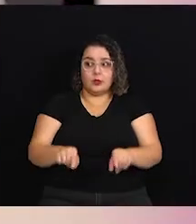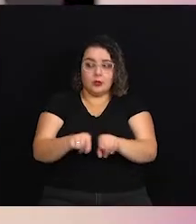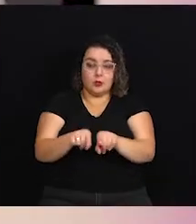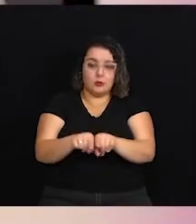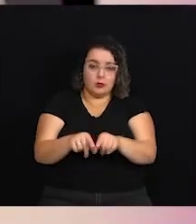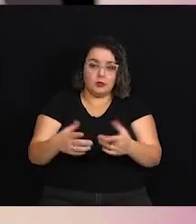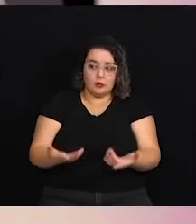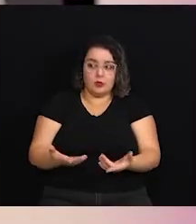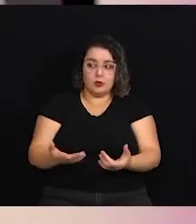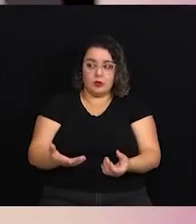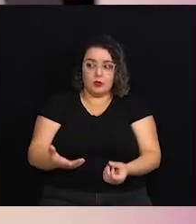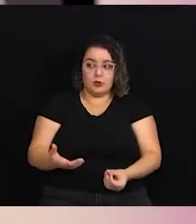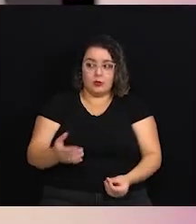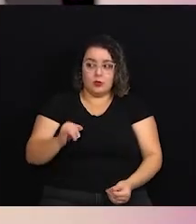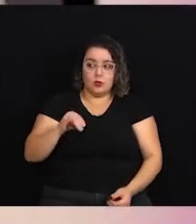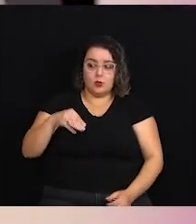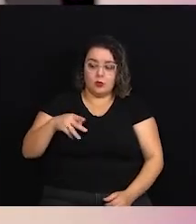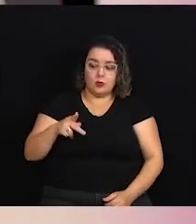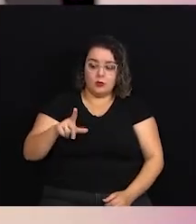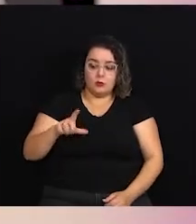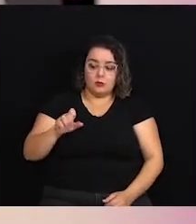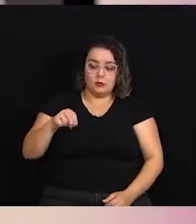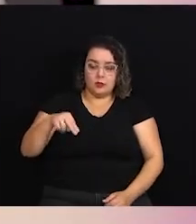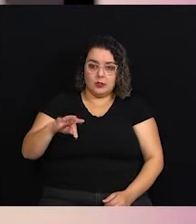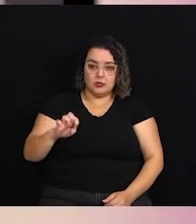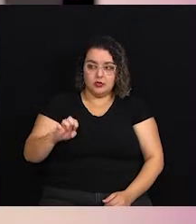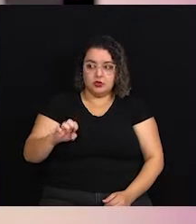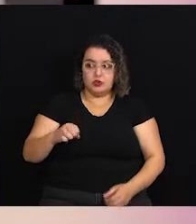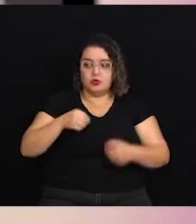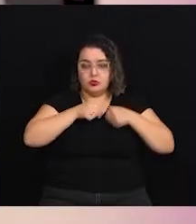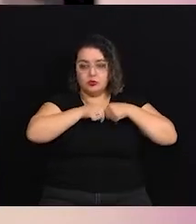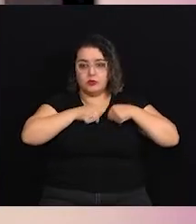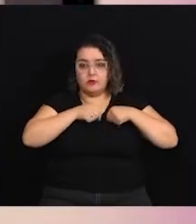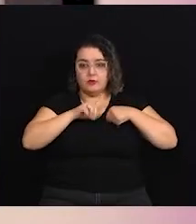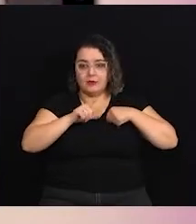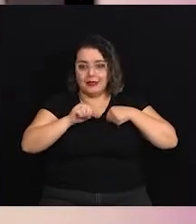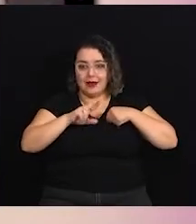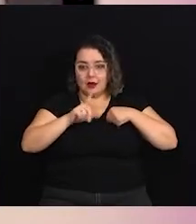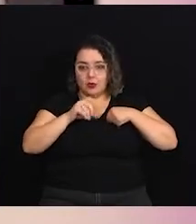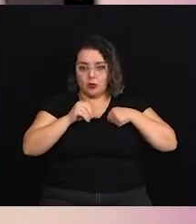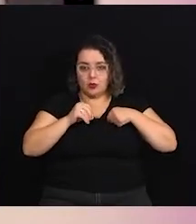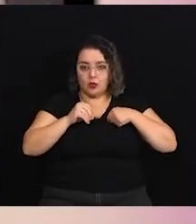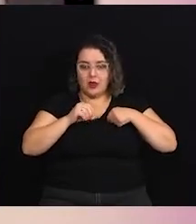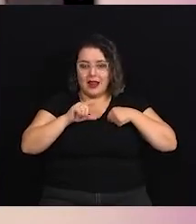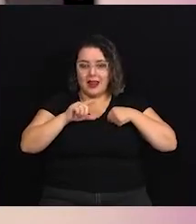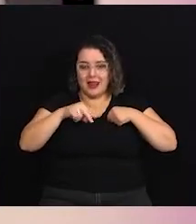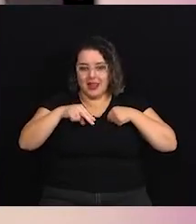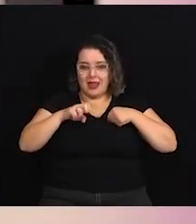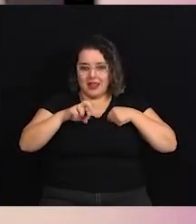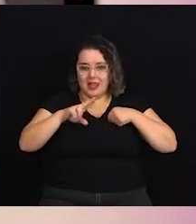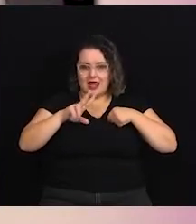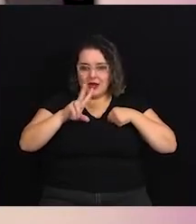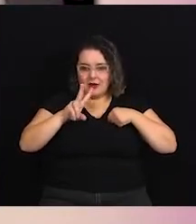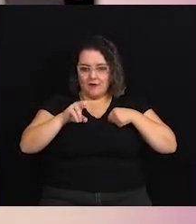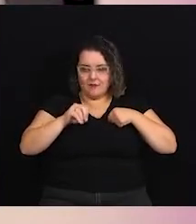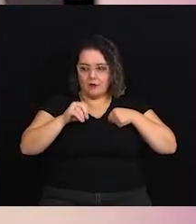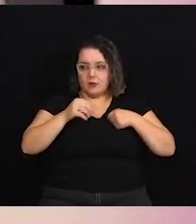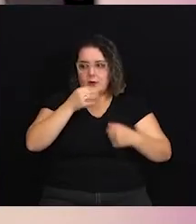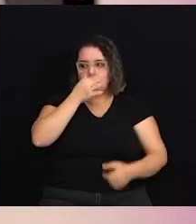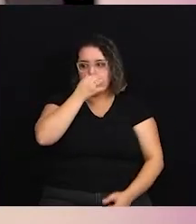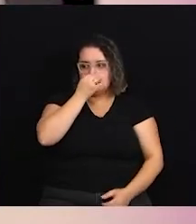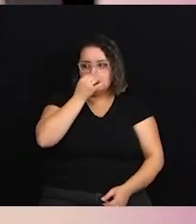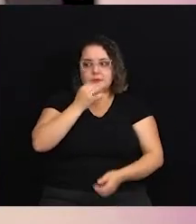nós temos possibilidades colocar um implante do nervo da água e mais recentemente uma discussão que